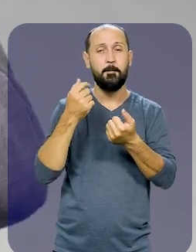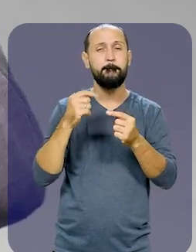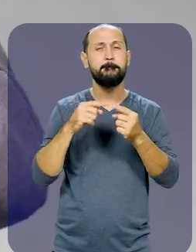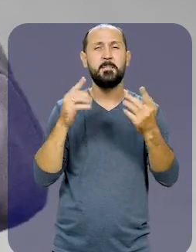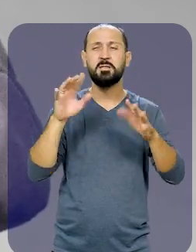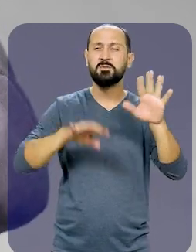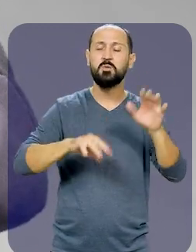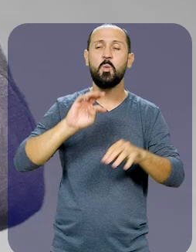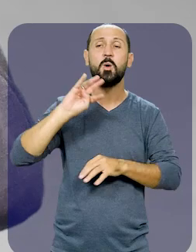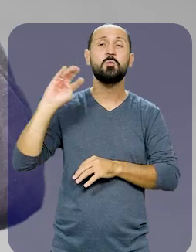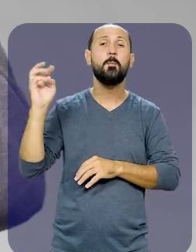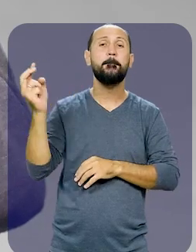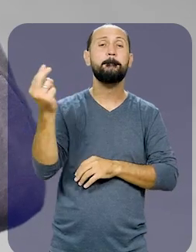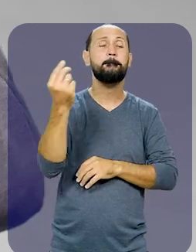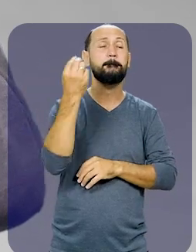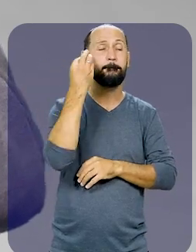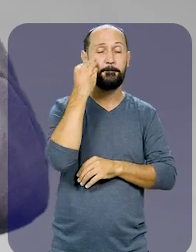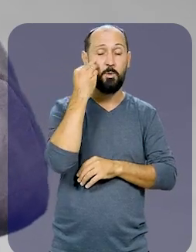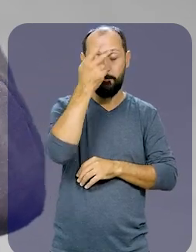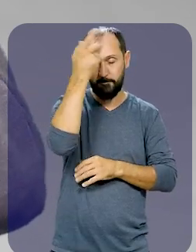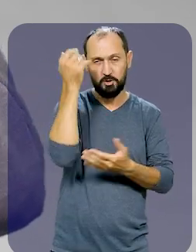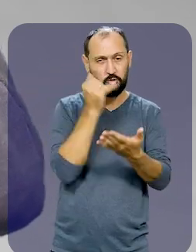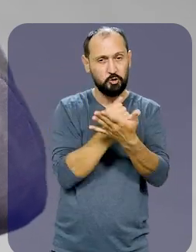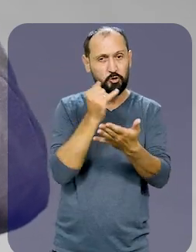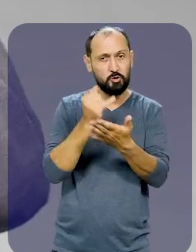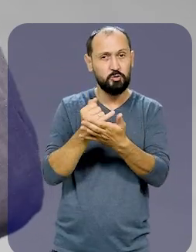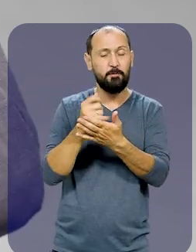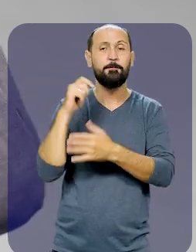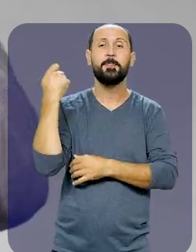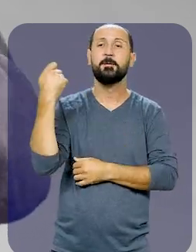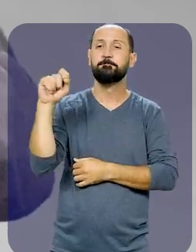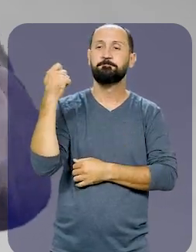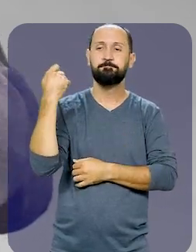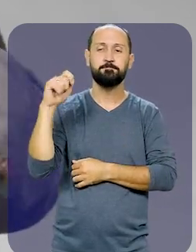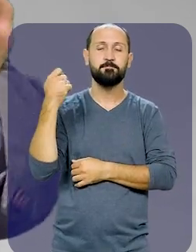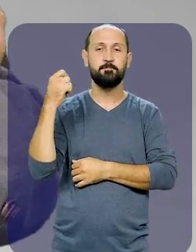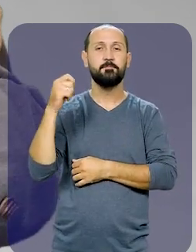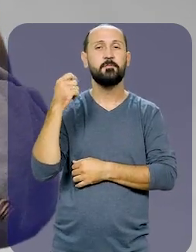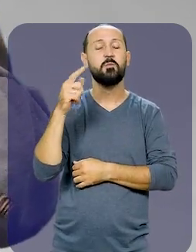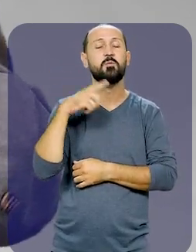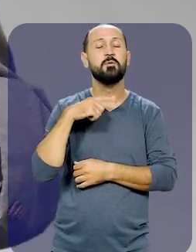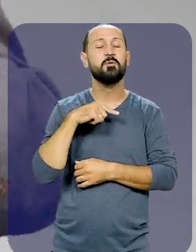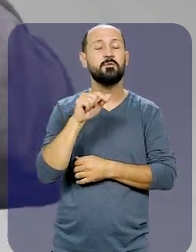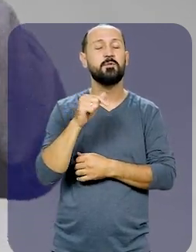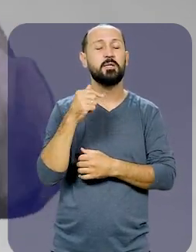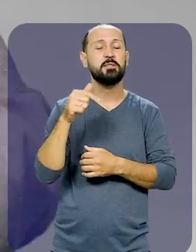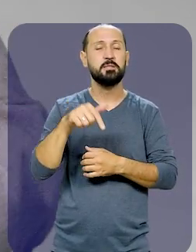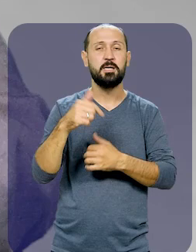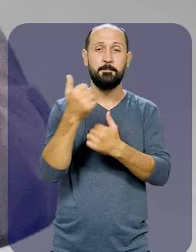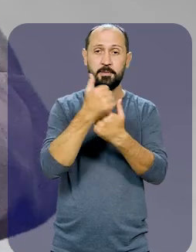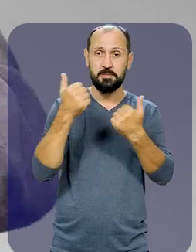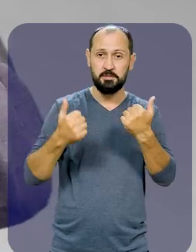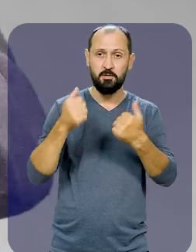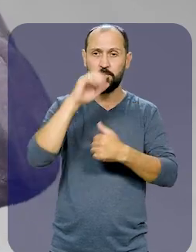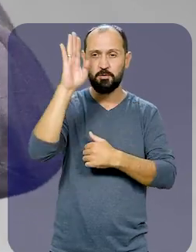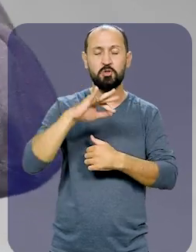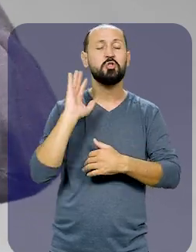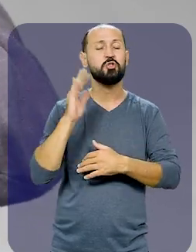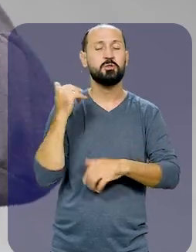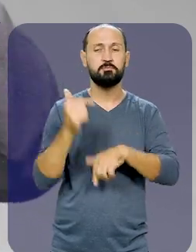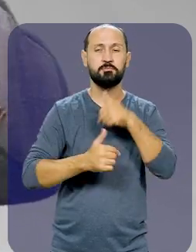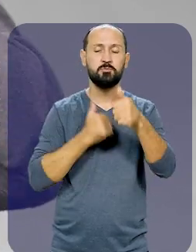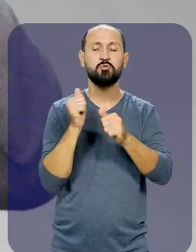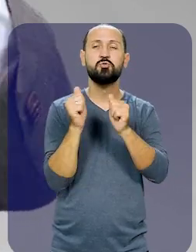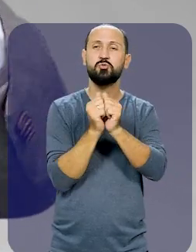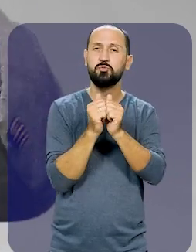de 4.000 inscritos na Argentina, em Buenos Aires, é o que vai representar o Brasil. Trabalhamos juntos